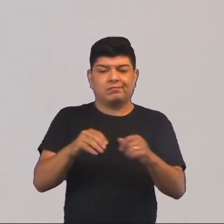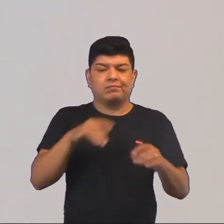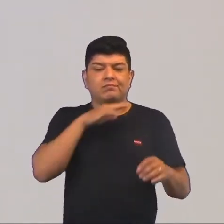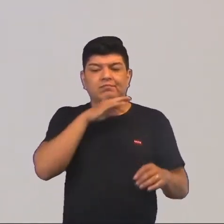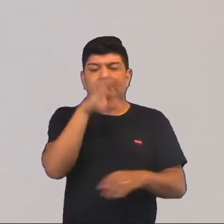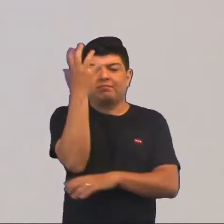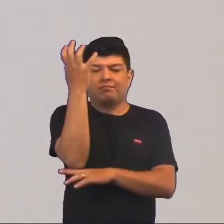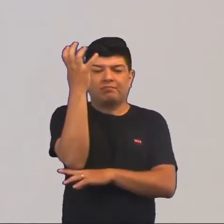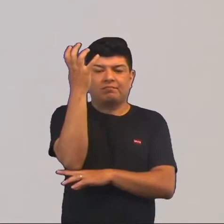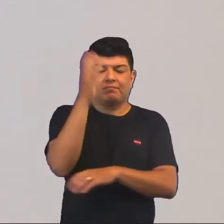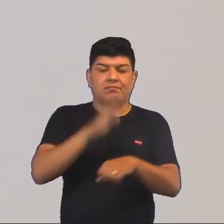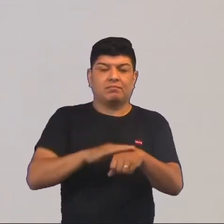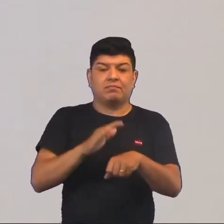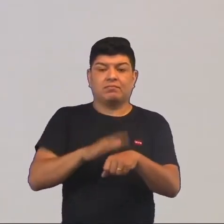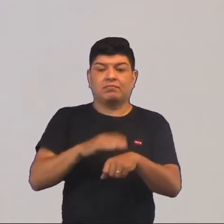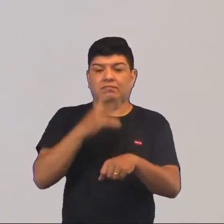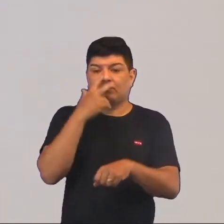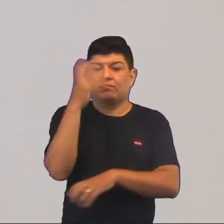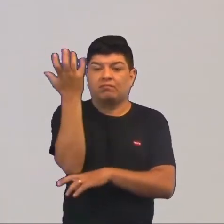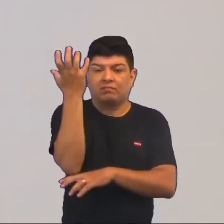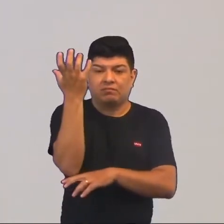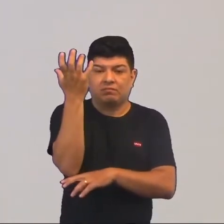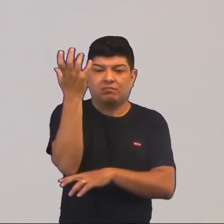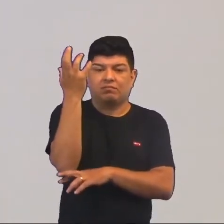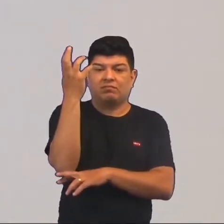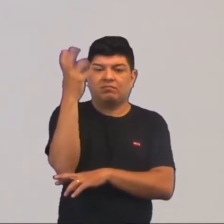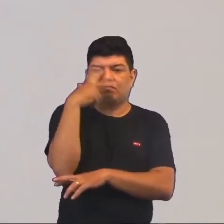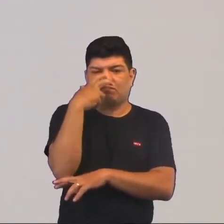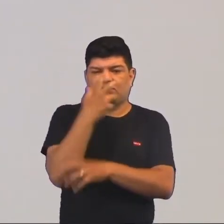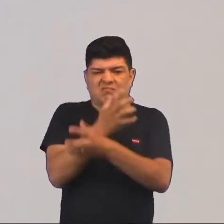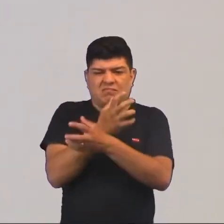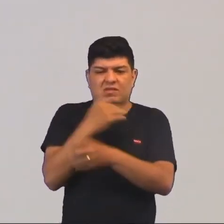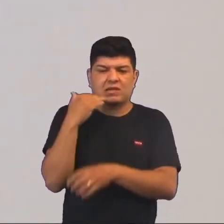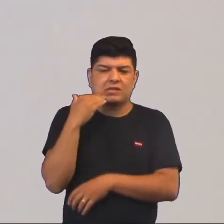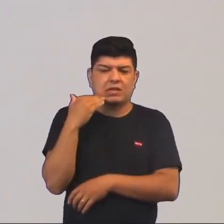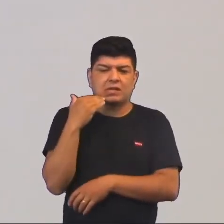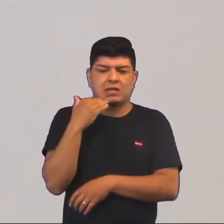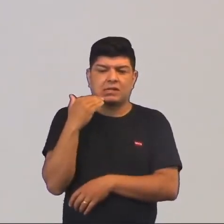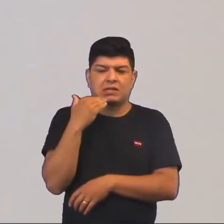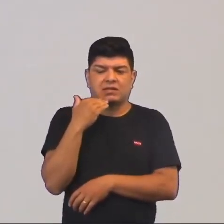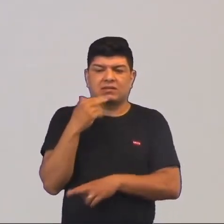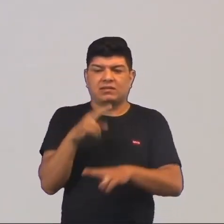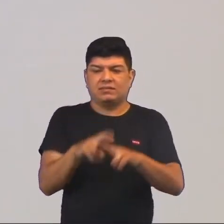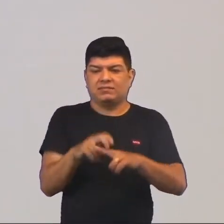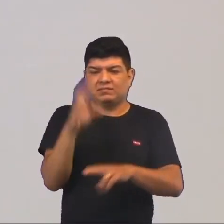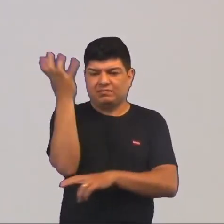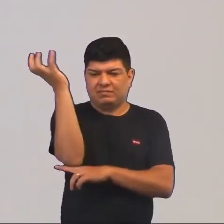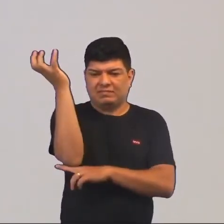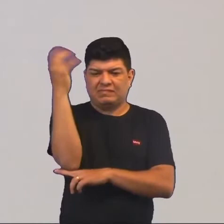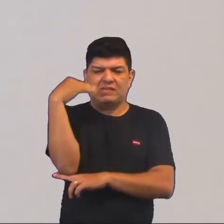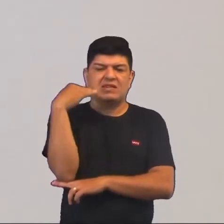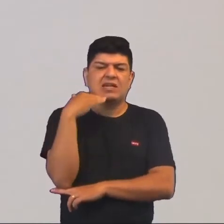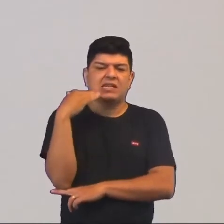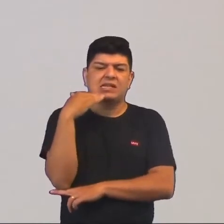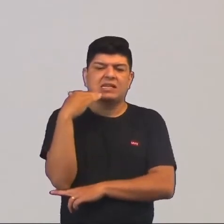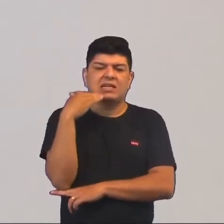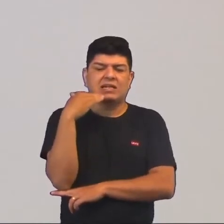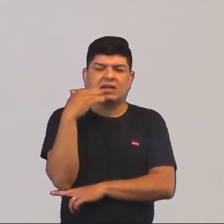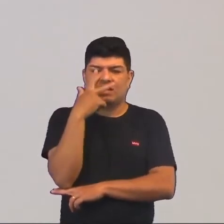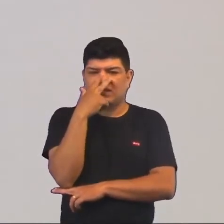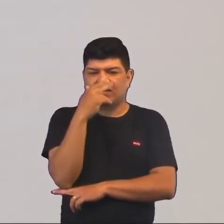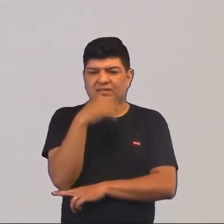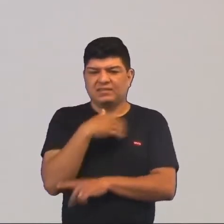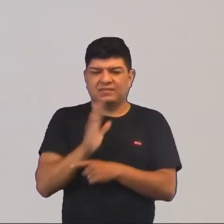as árvores têm uns arbustos, né? Tem uns galhos retorcidos, né? Parece aquelas coisas de filme